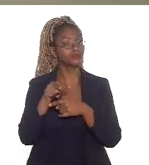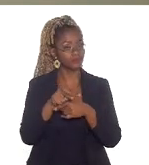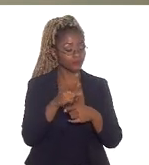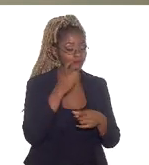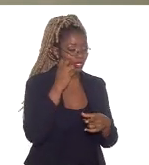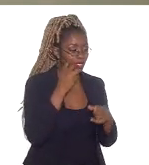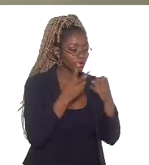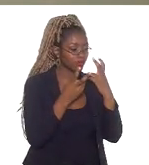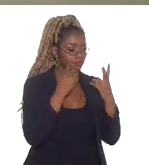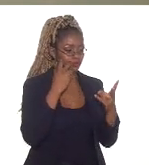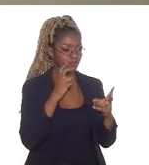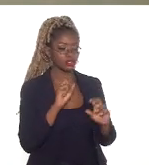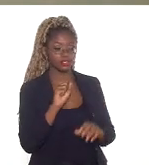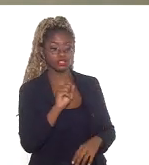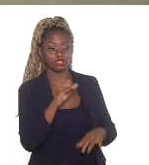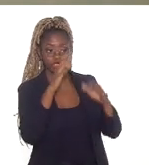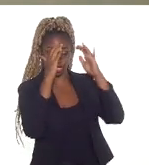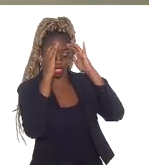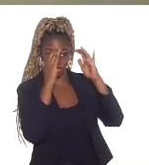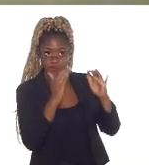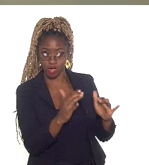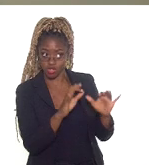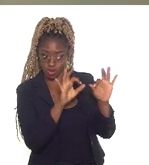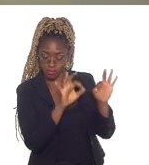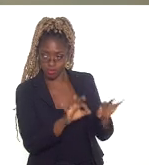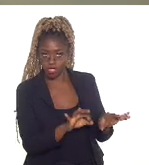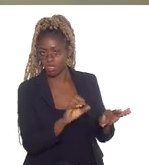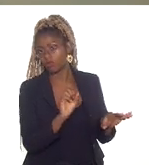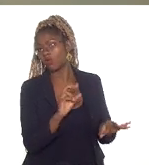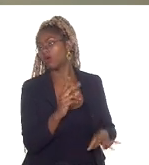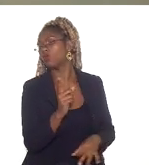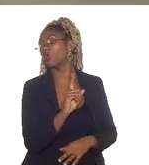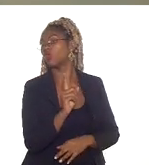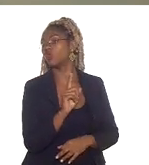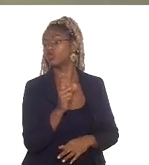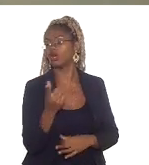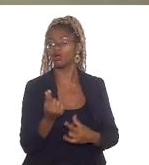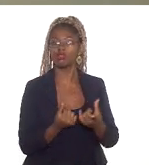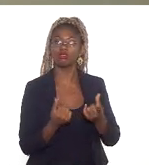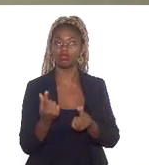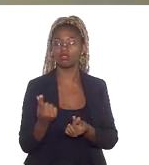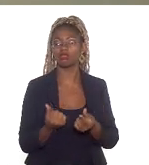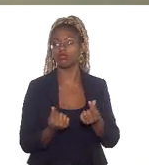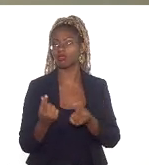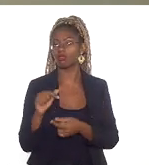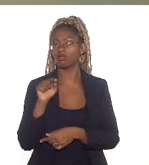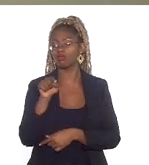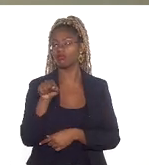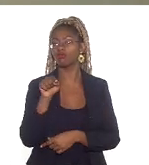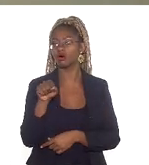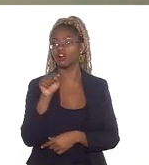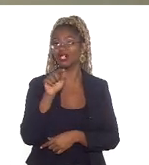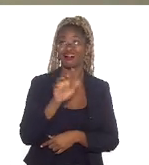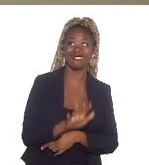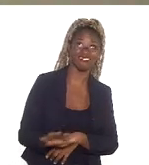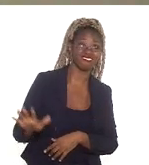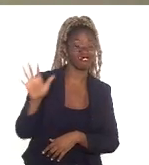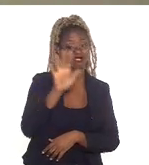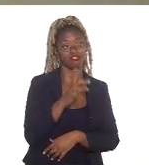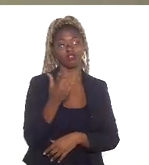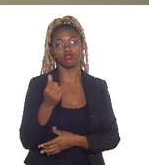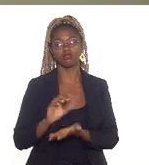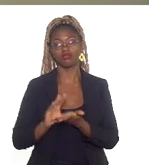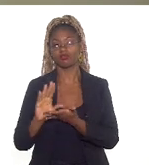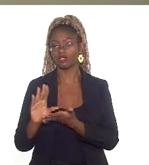verifica se eles cumpriram ou não os valores é, globais desse